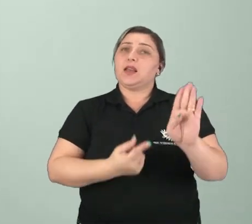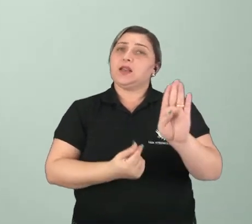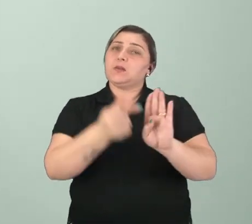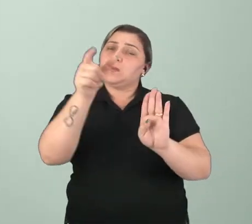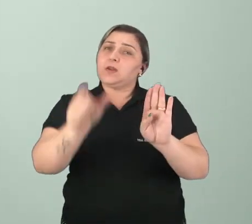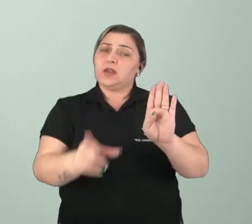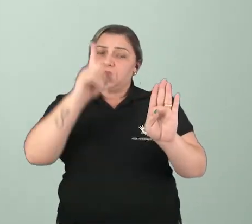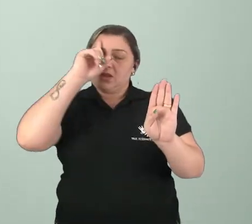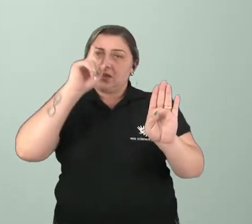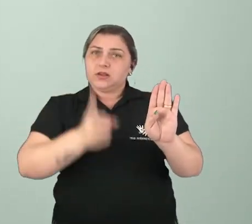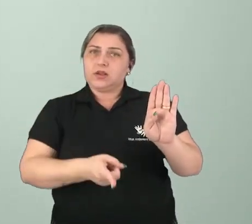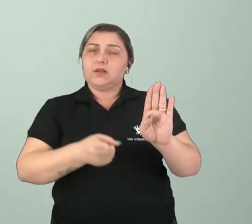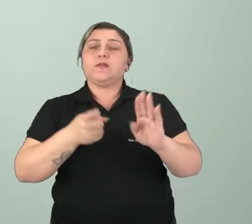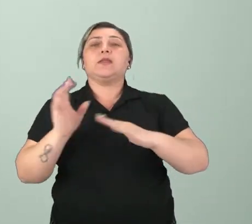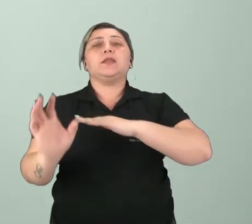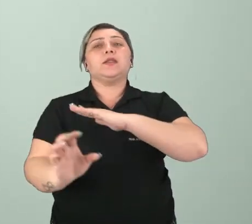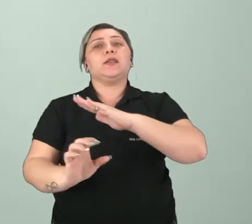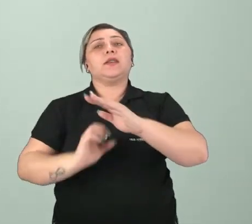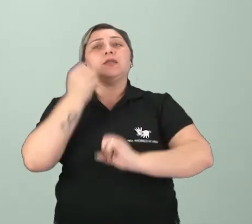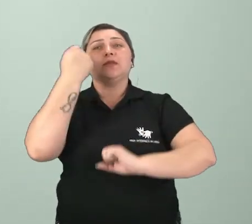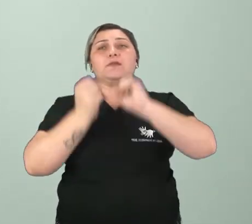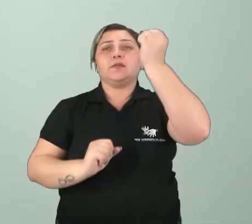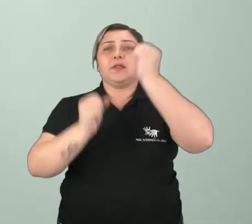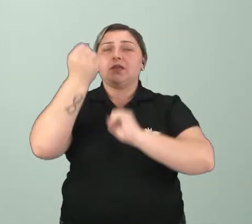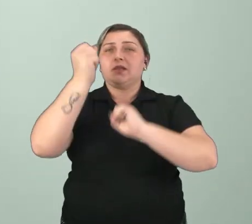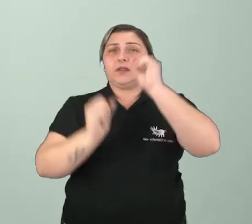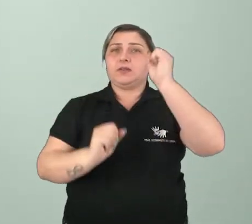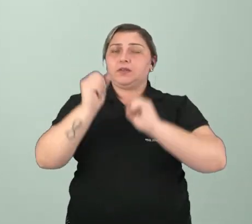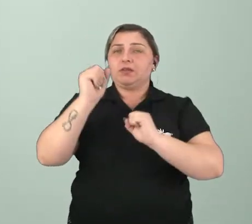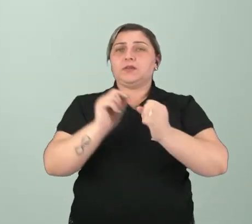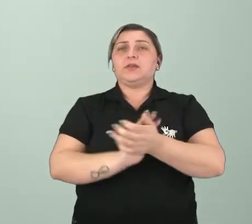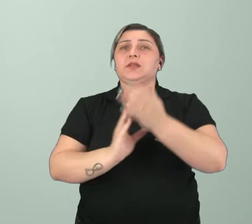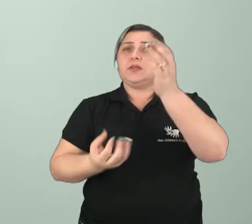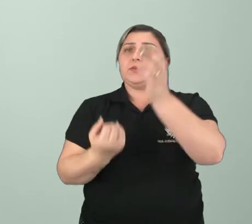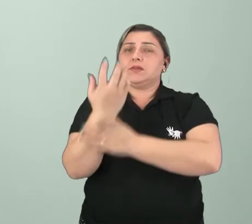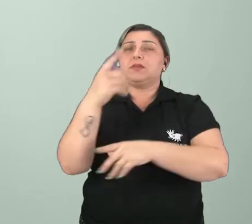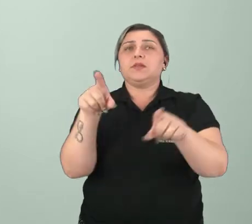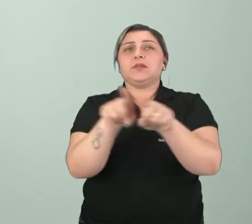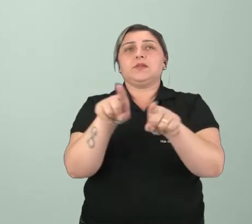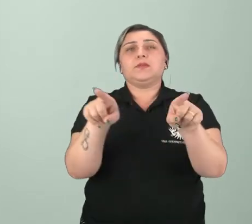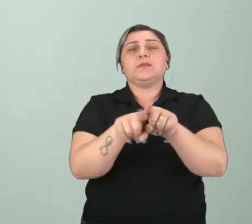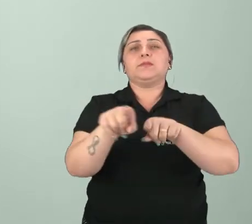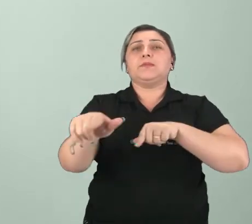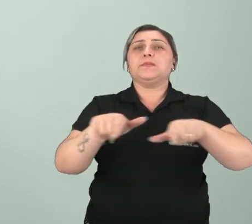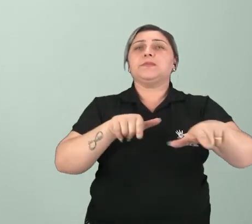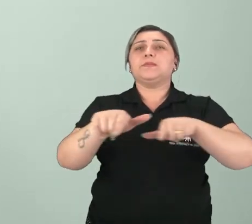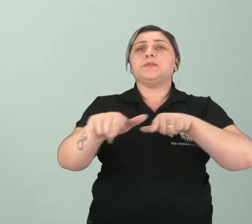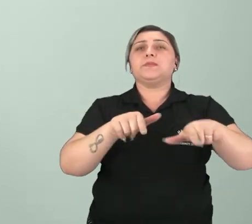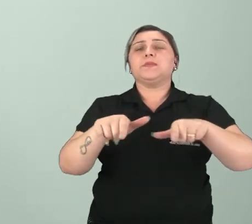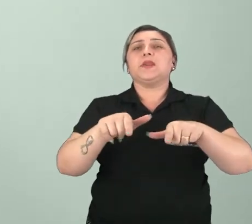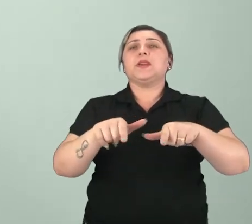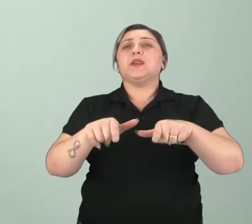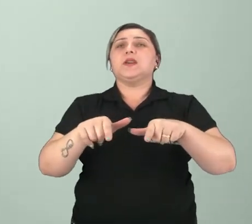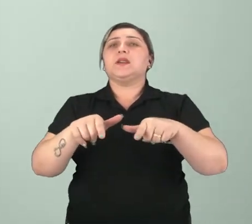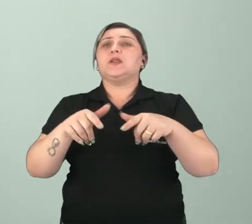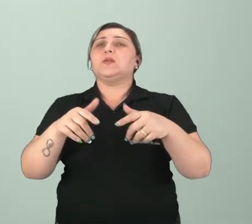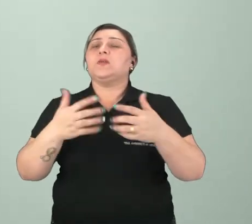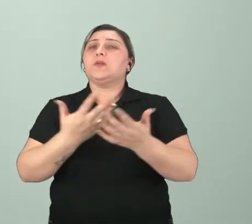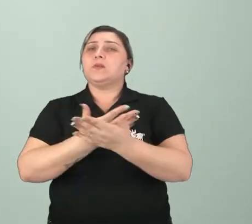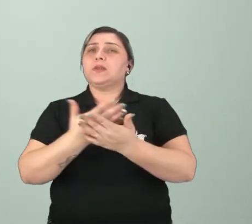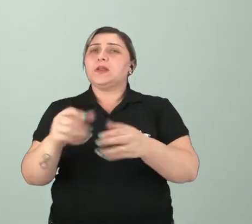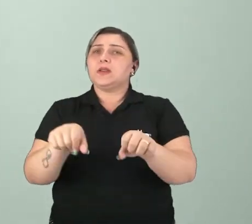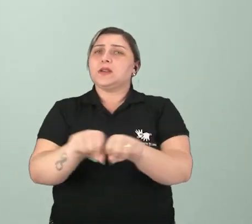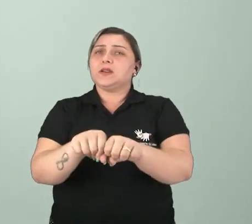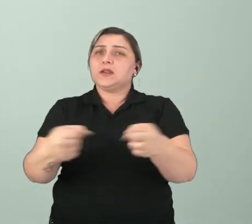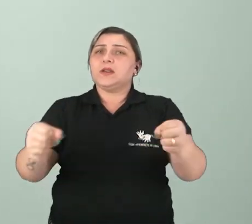burgueses, donos, enfim, dessas fábricas e desses meios de produção. Então esses trabalhadores também se revoltaram, começaram